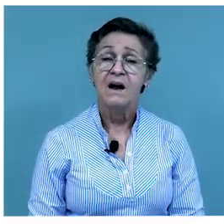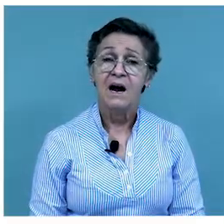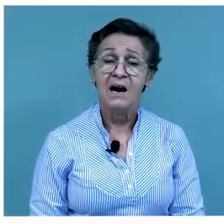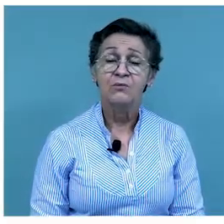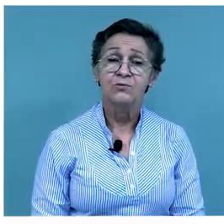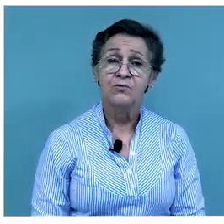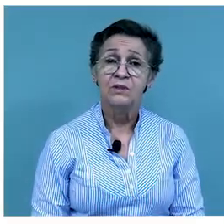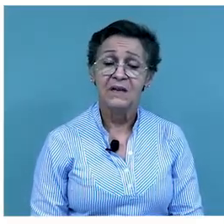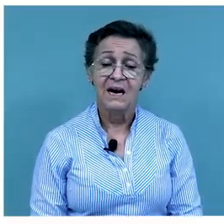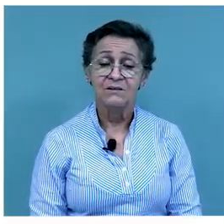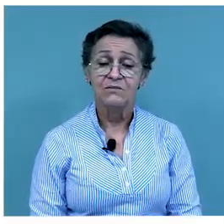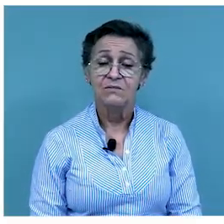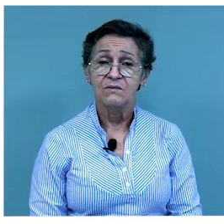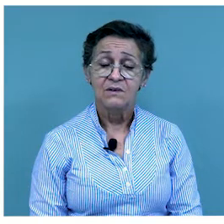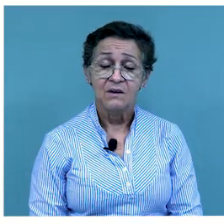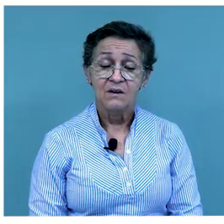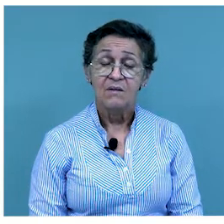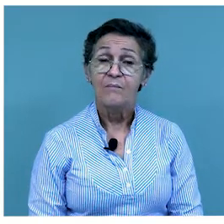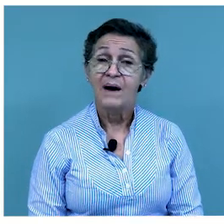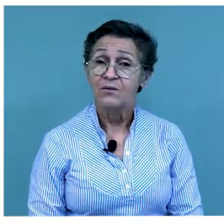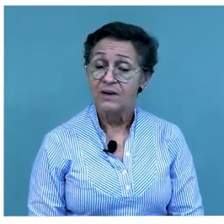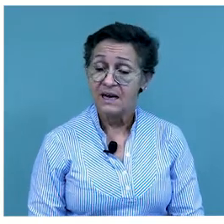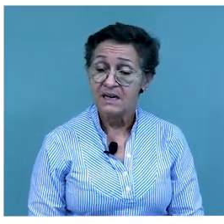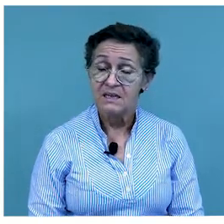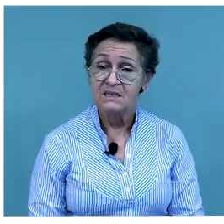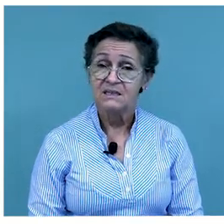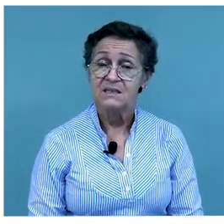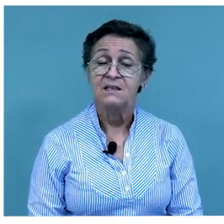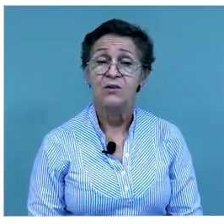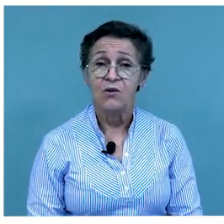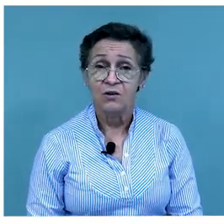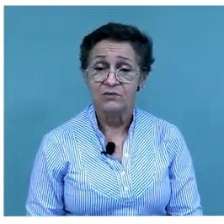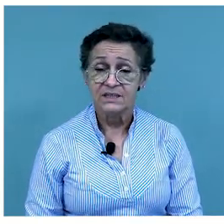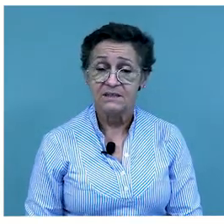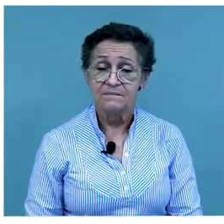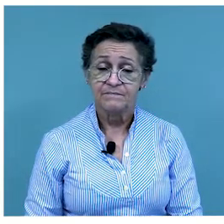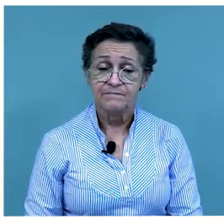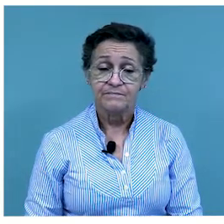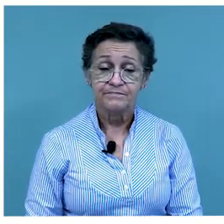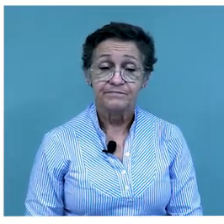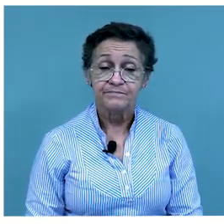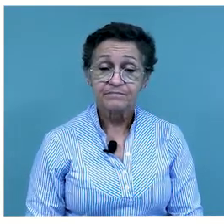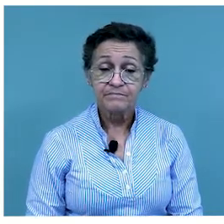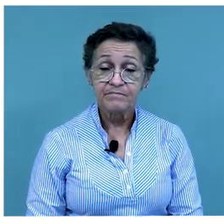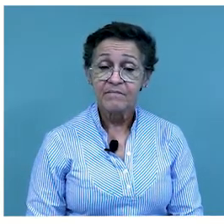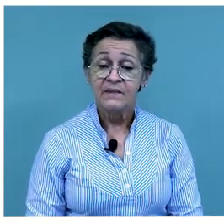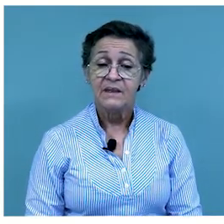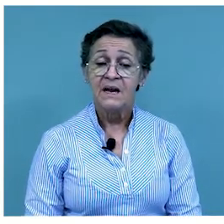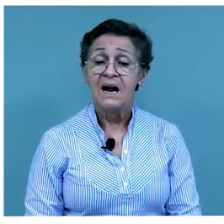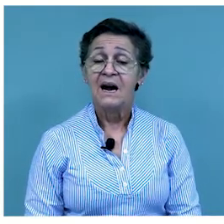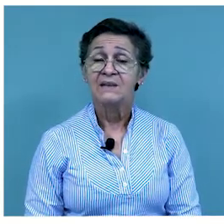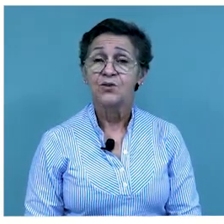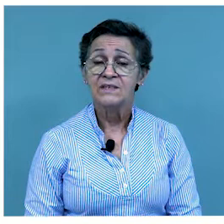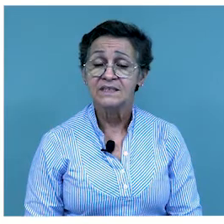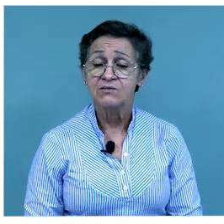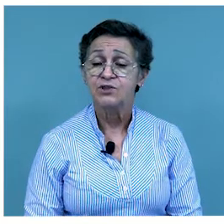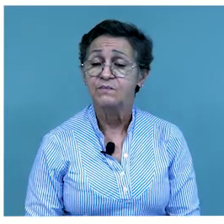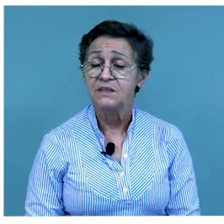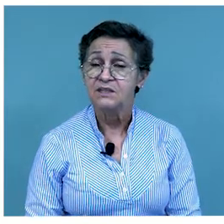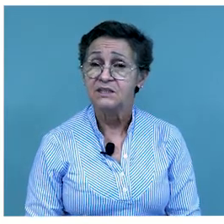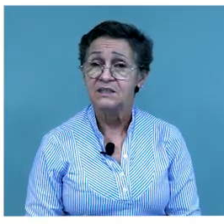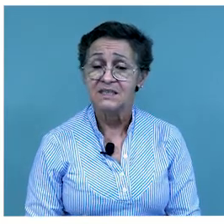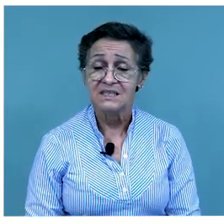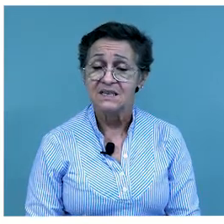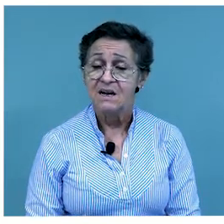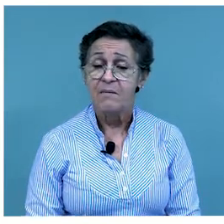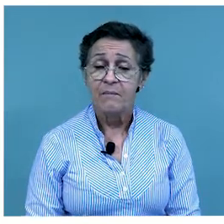o autocuidado para o nariz e olhos a adoção